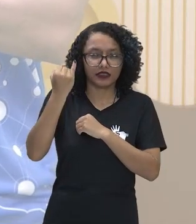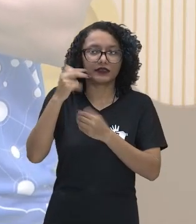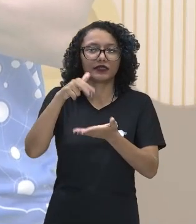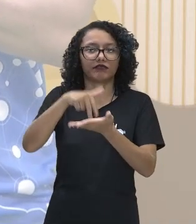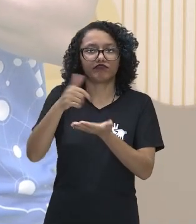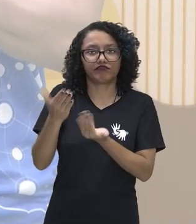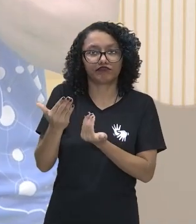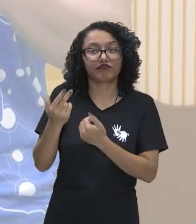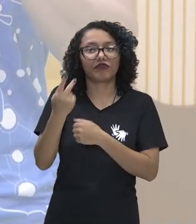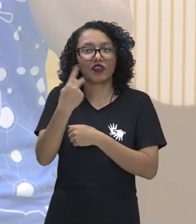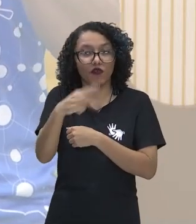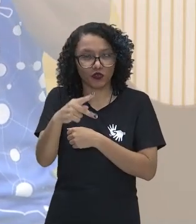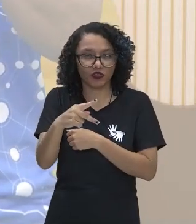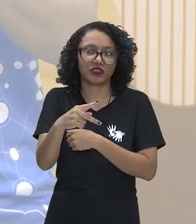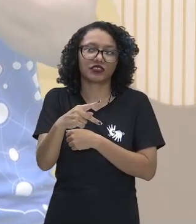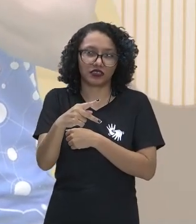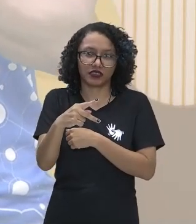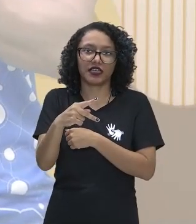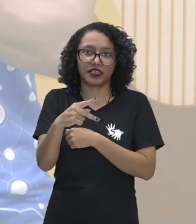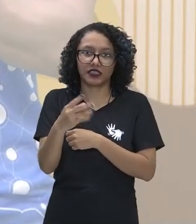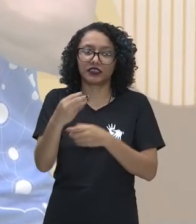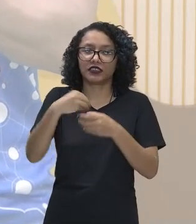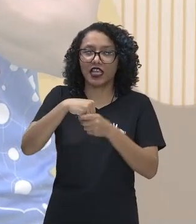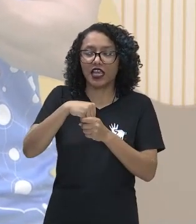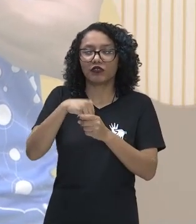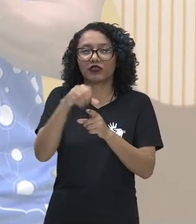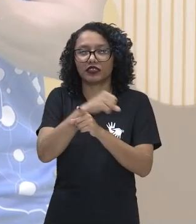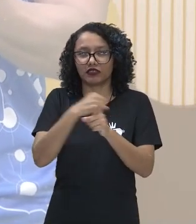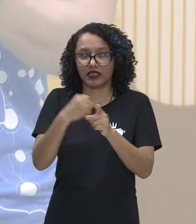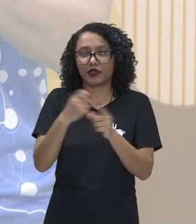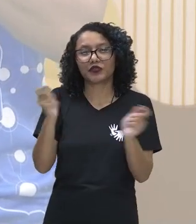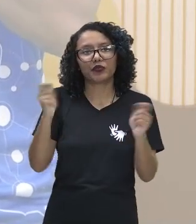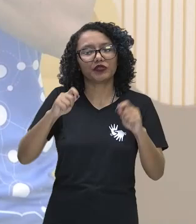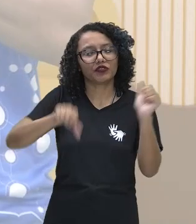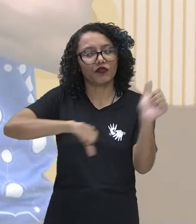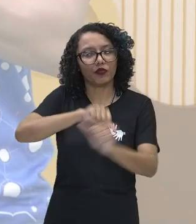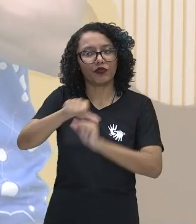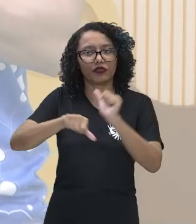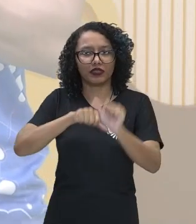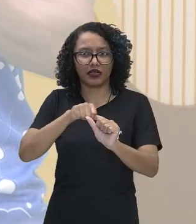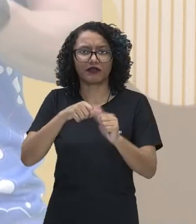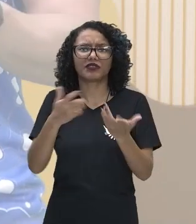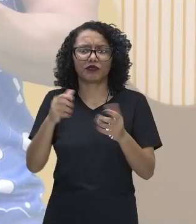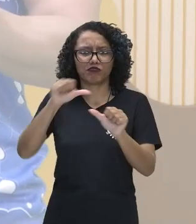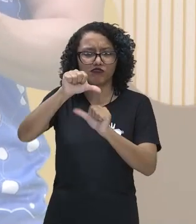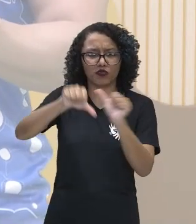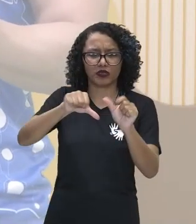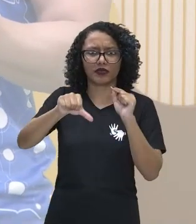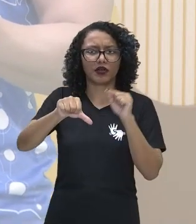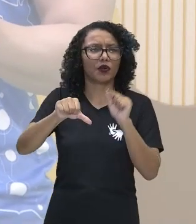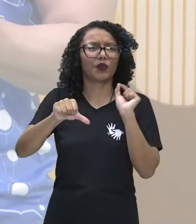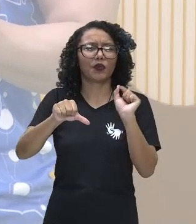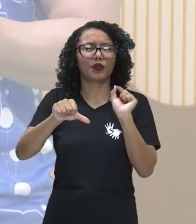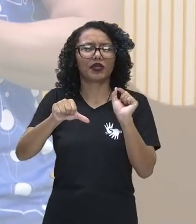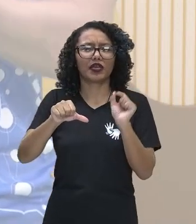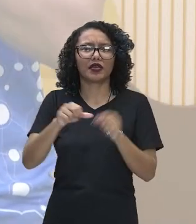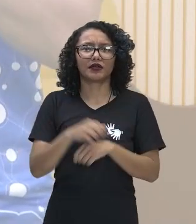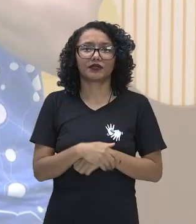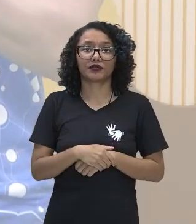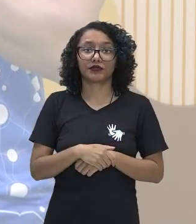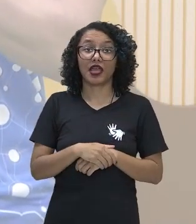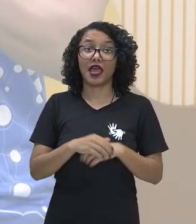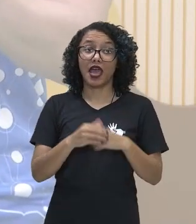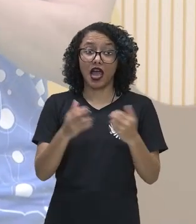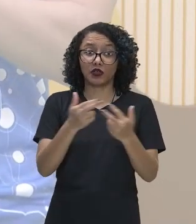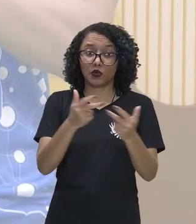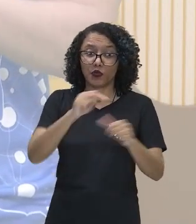de vocês nas transformações que a gente pode ter na nossa sociedade. Quando eu falo em transformações, é transformar as coisas para